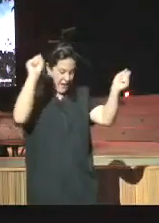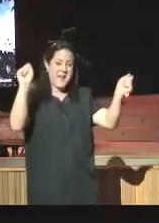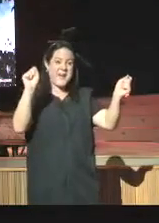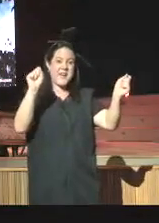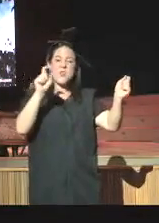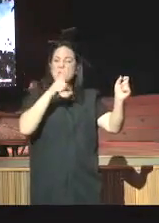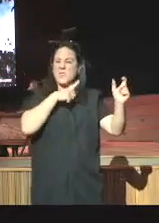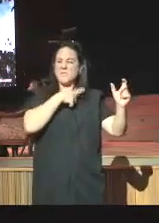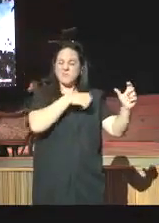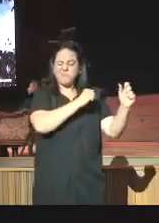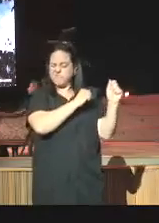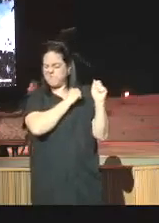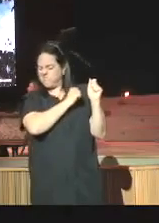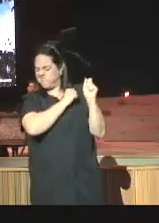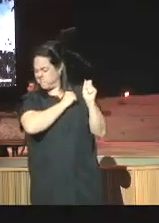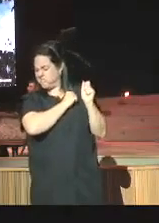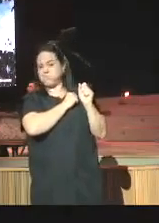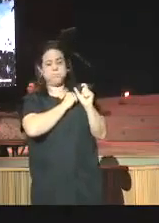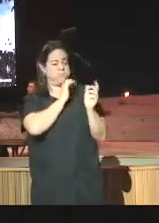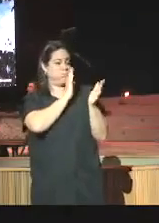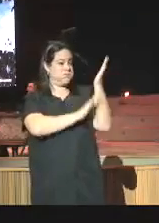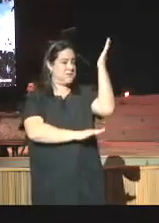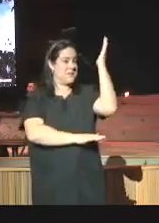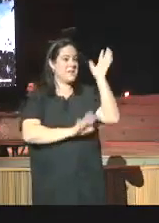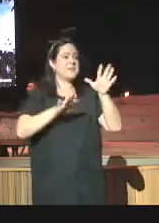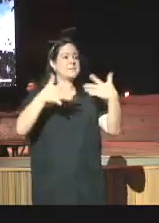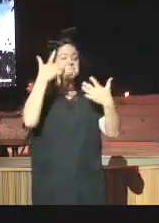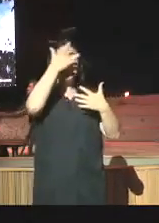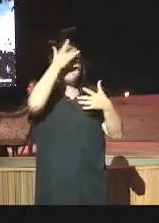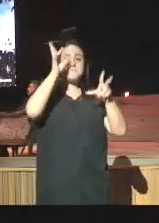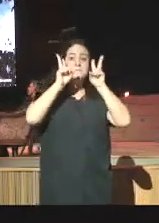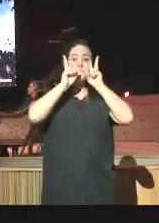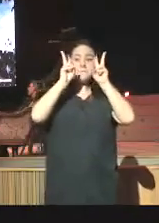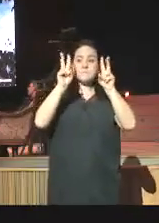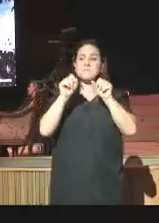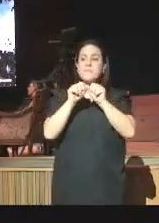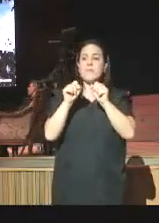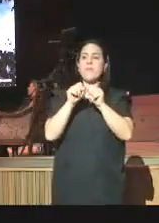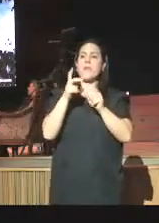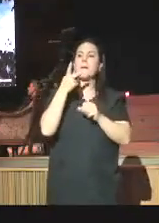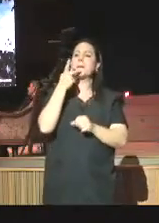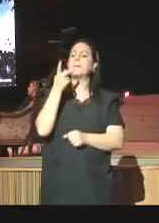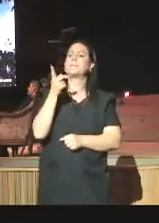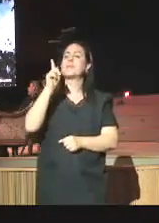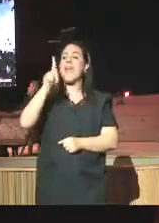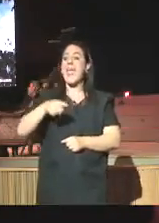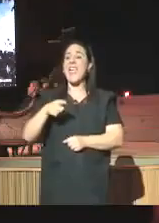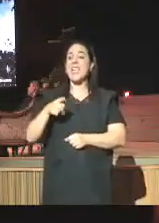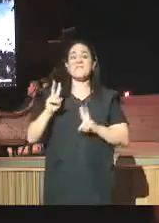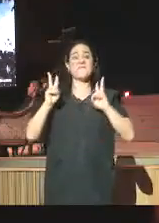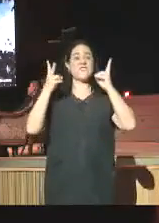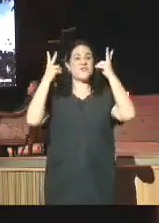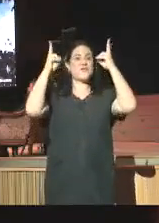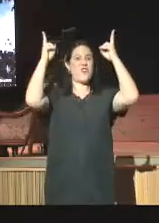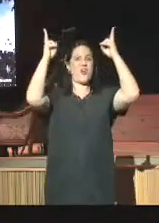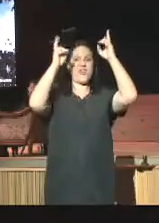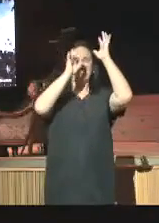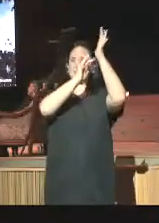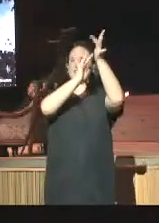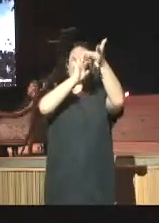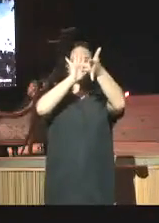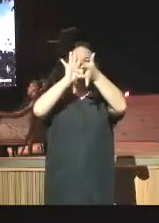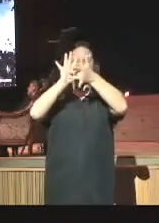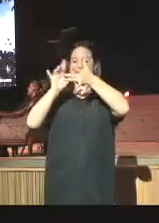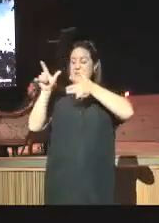embora e quando essa pessoa dá um testemunho desse tá aparecendo um desfire da vitória do Senhor Jesus da chave